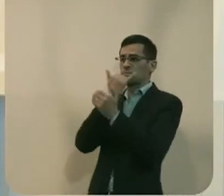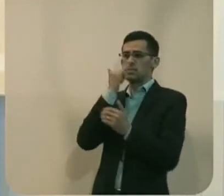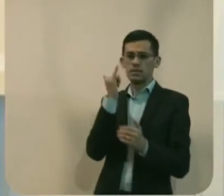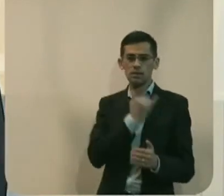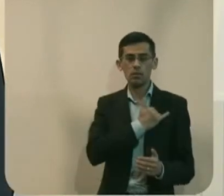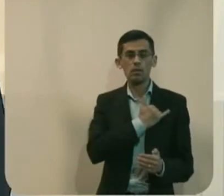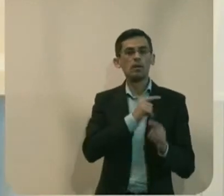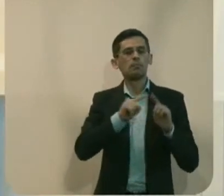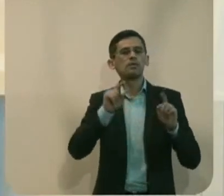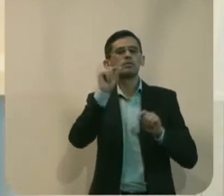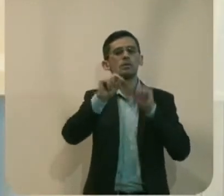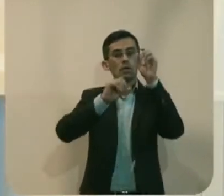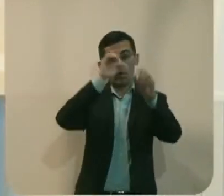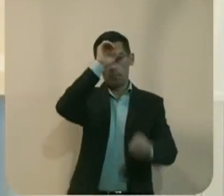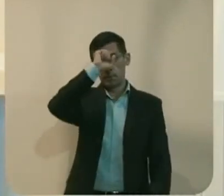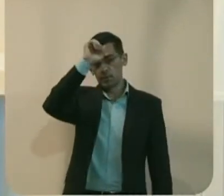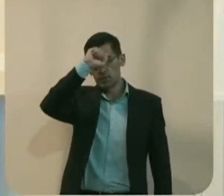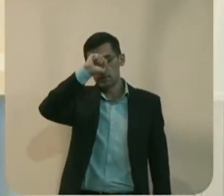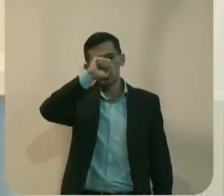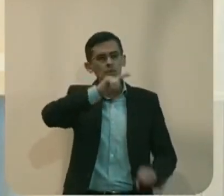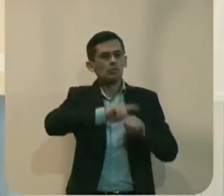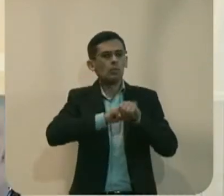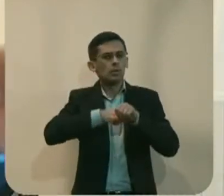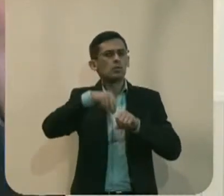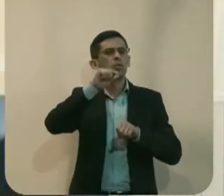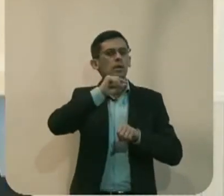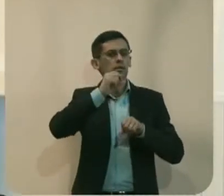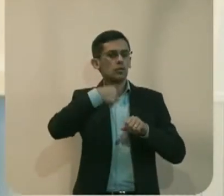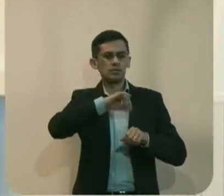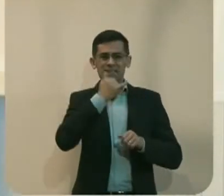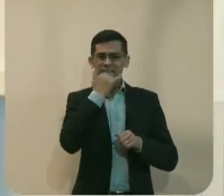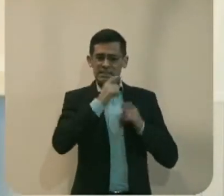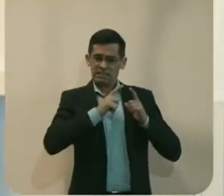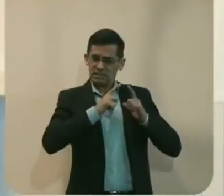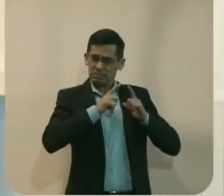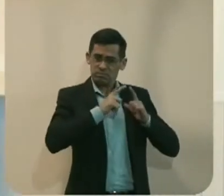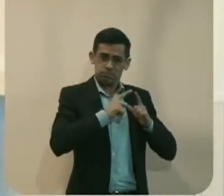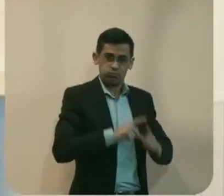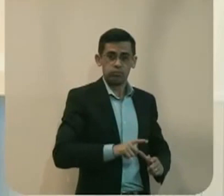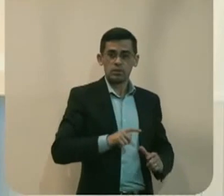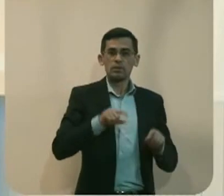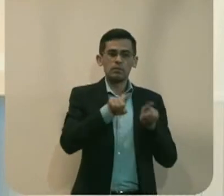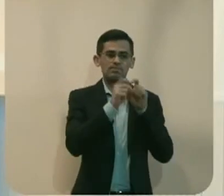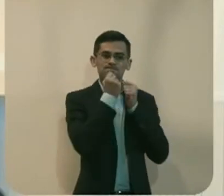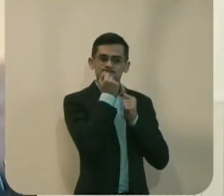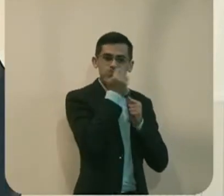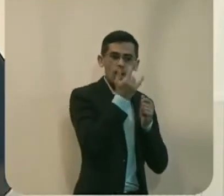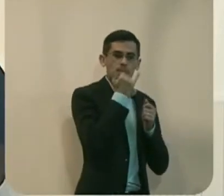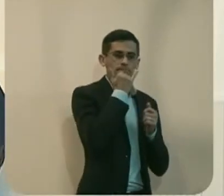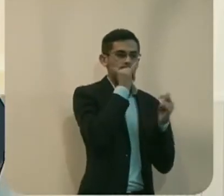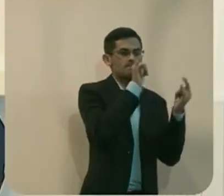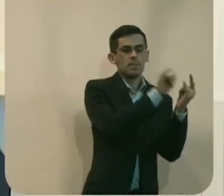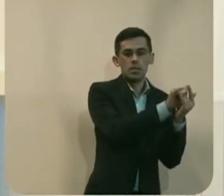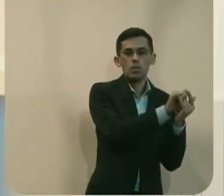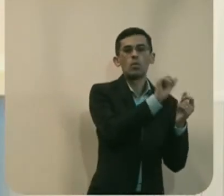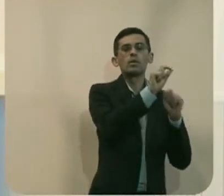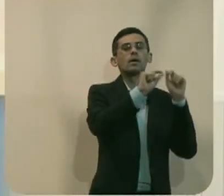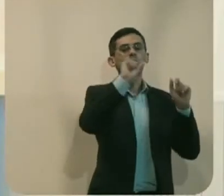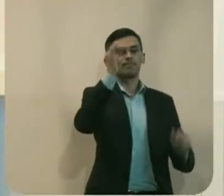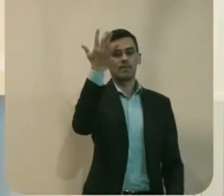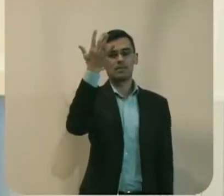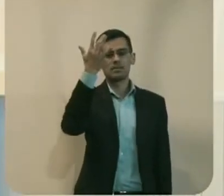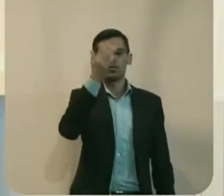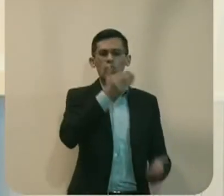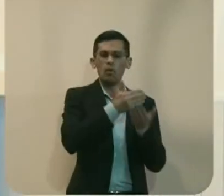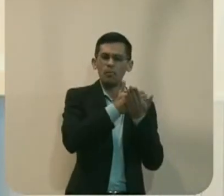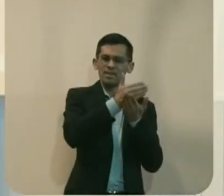eu aprendi? É que quando a gente não arranca a raiz, somente poda, essa planta amarga